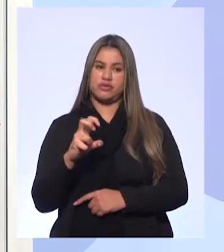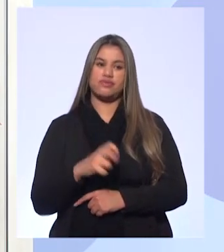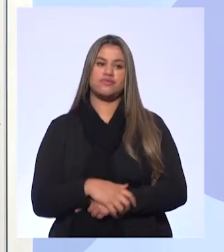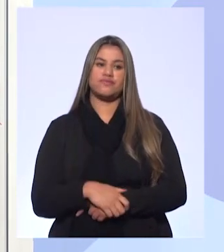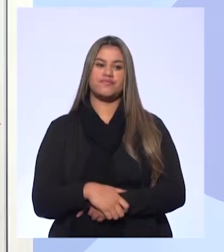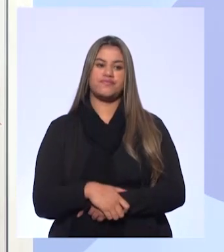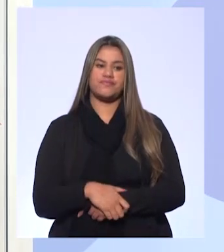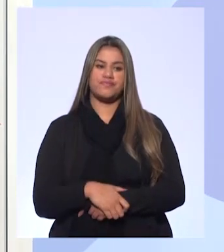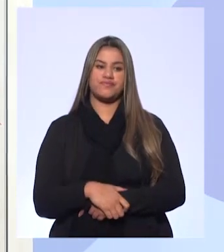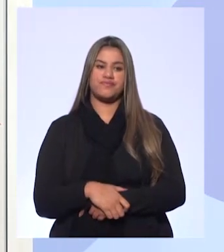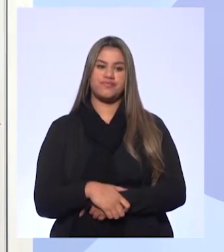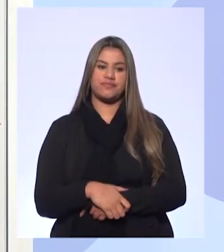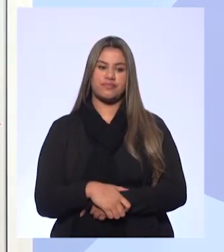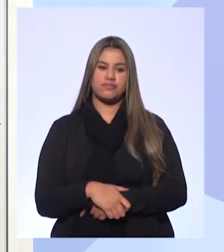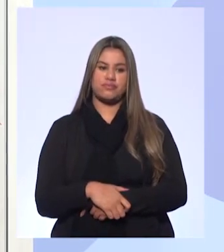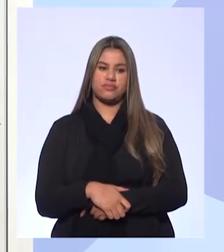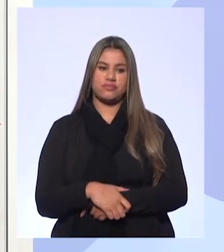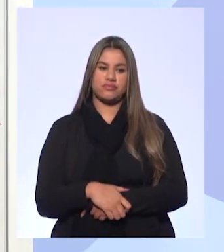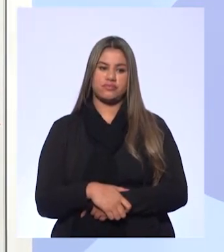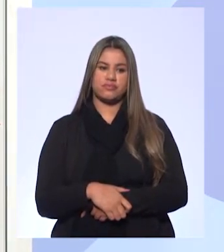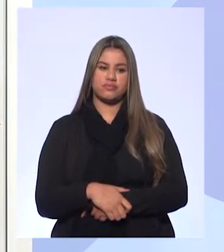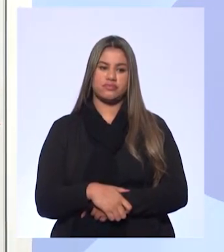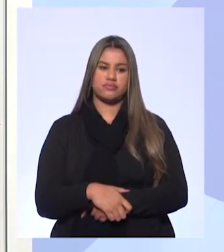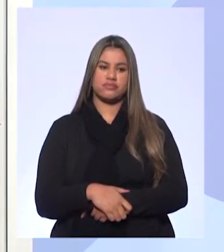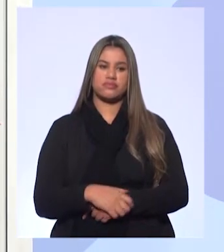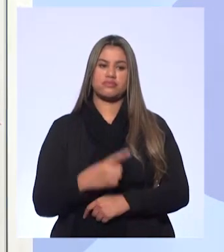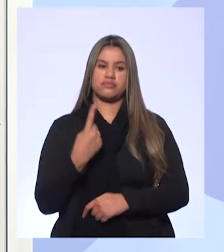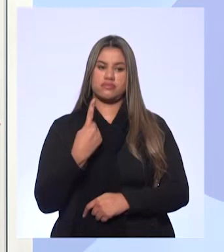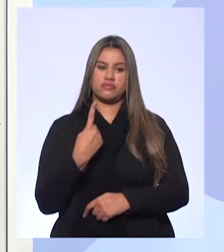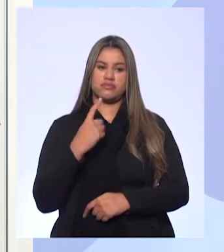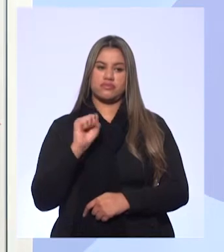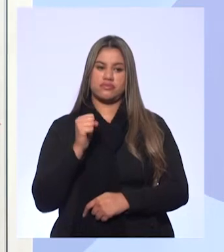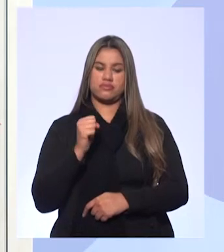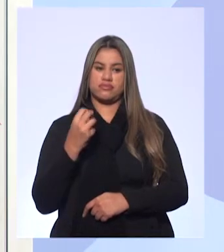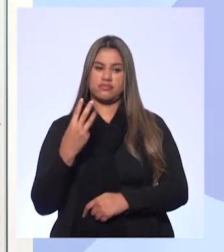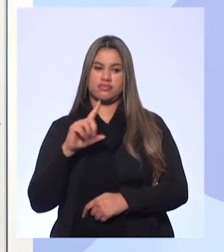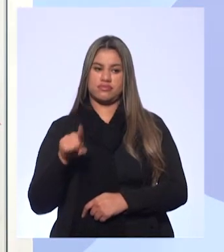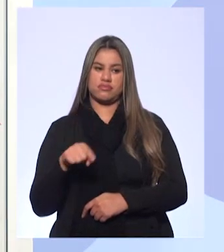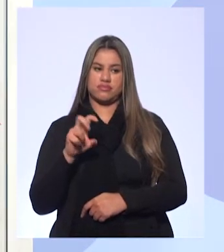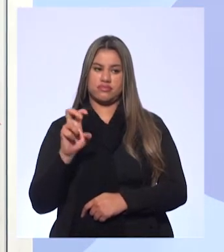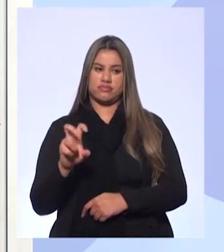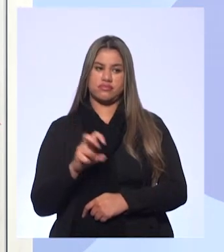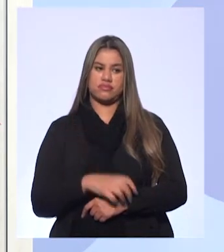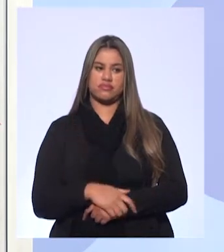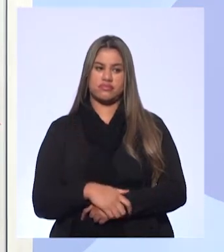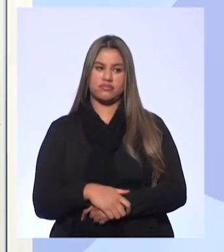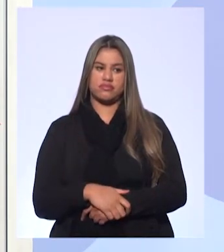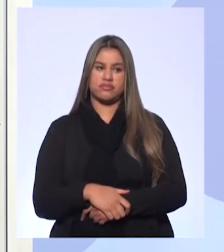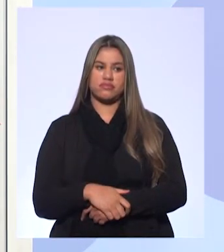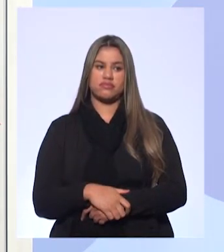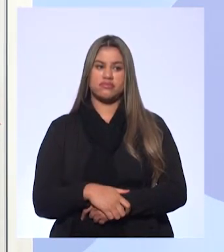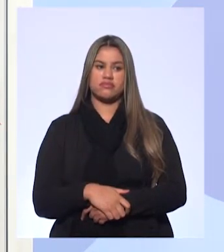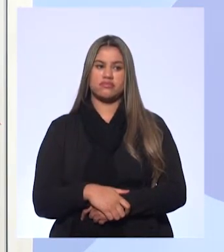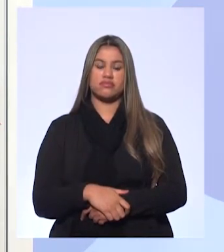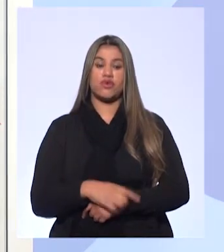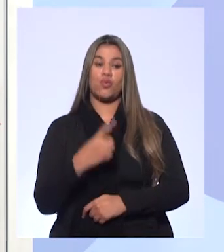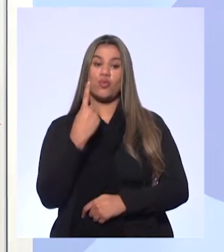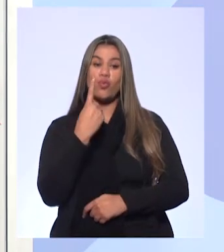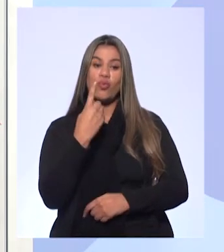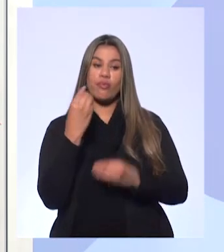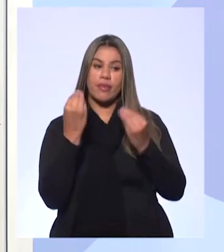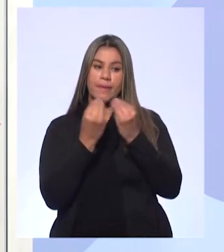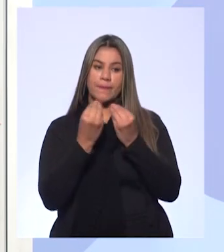Meio, 3, 8, 1. Então, a massa de uma molécula vai